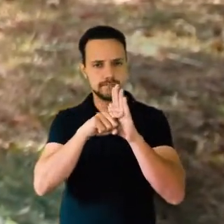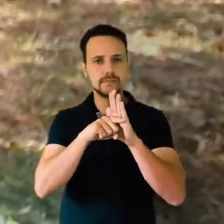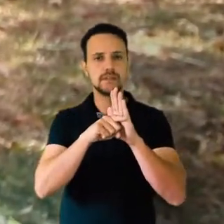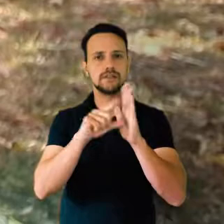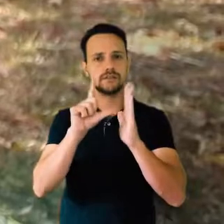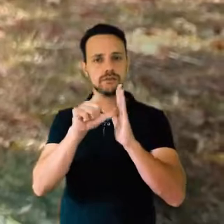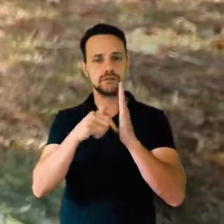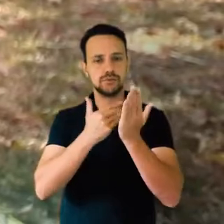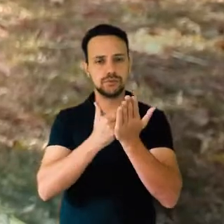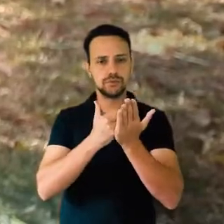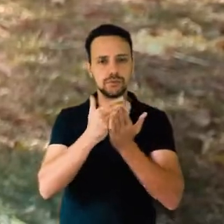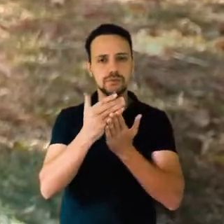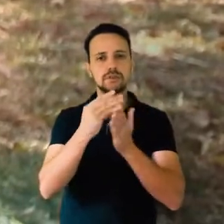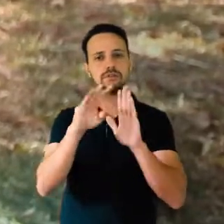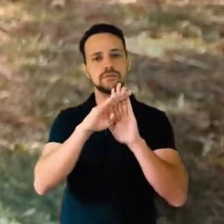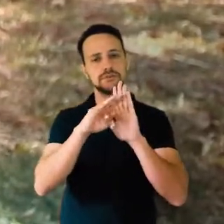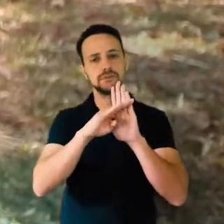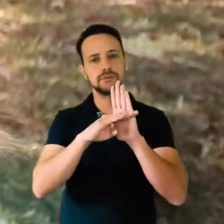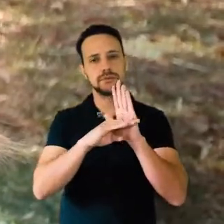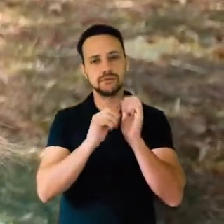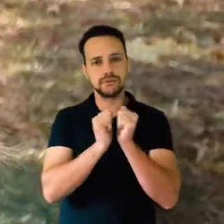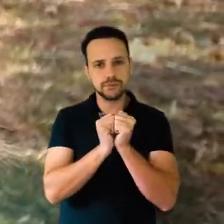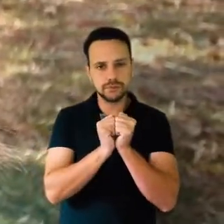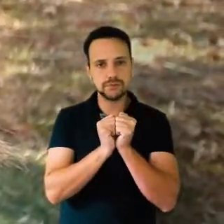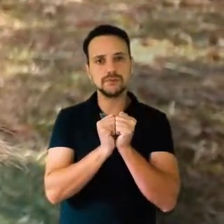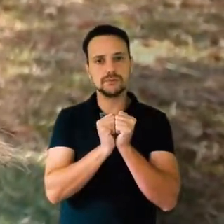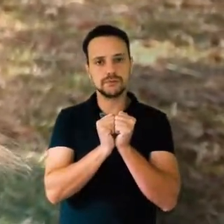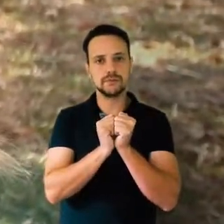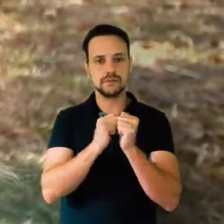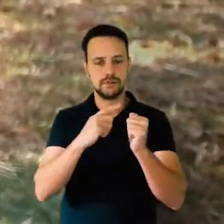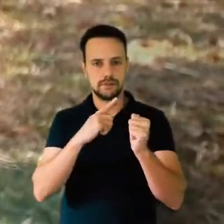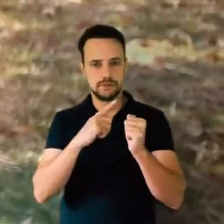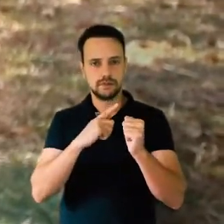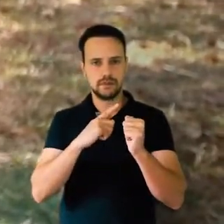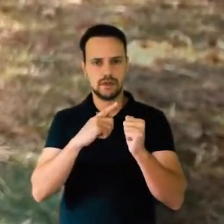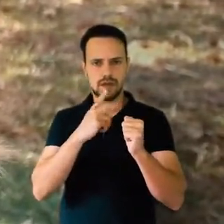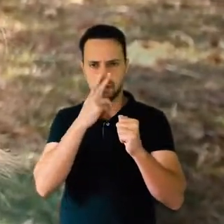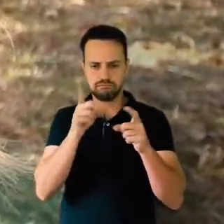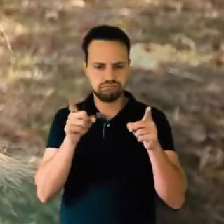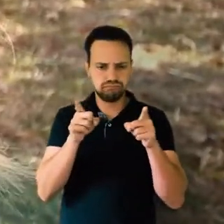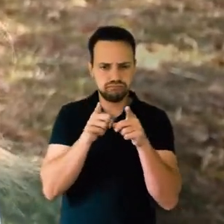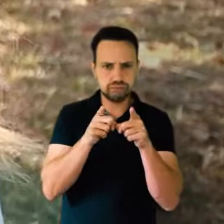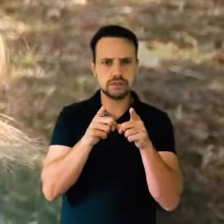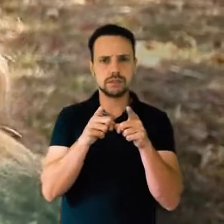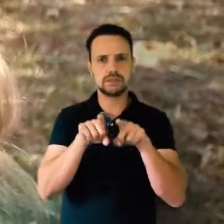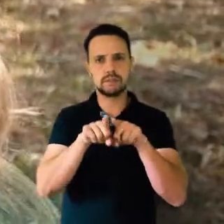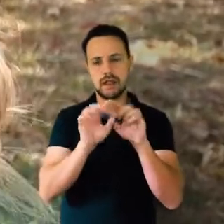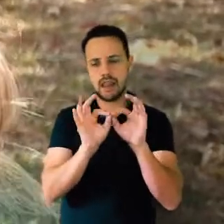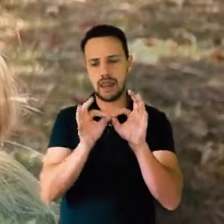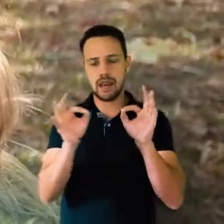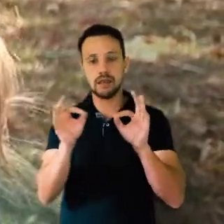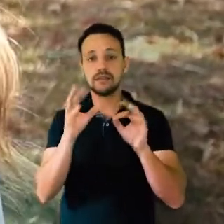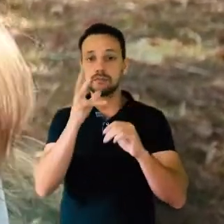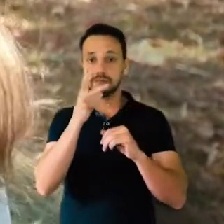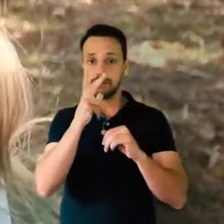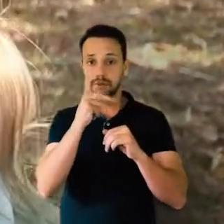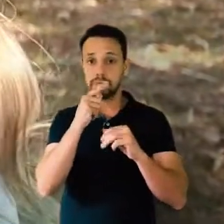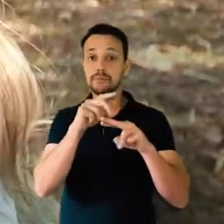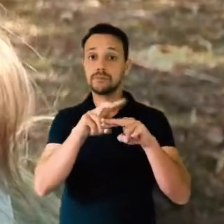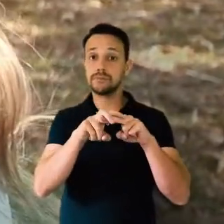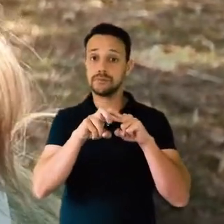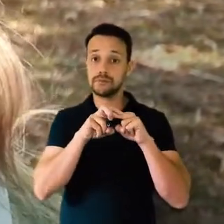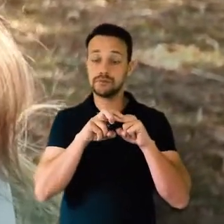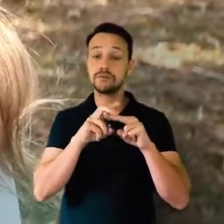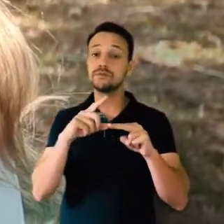essa triagem e a partir daí estabeleça um protocolo de acompanhamento que é de intervalos mais curtos ou mais longos. E aí a gente